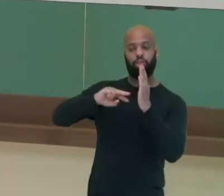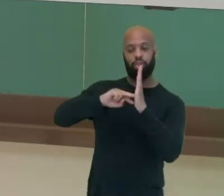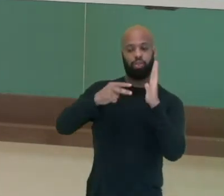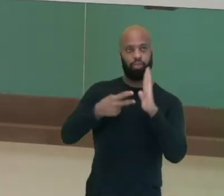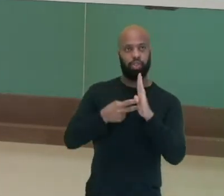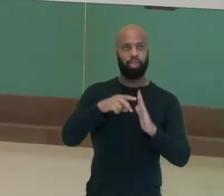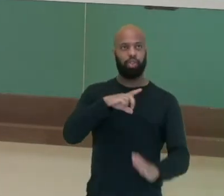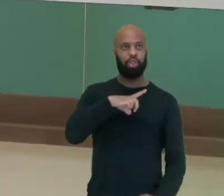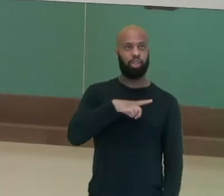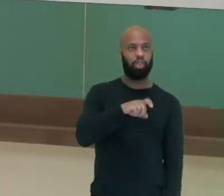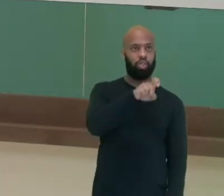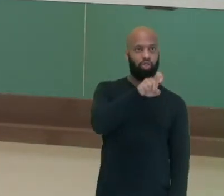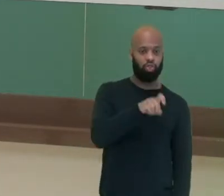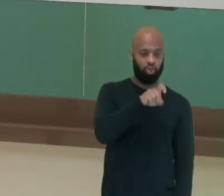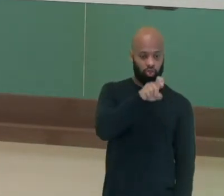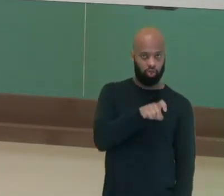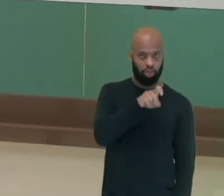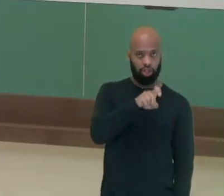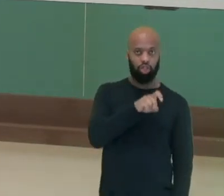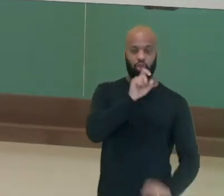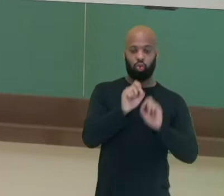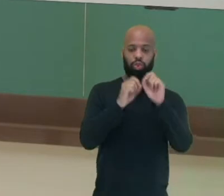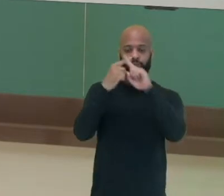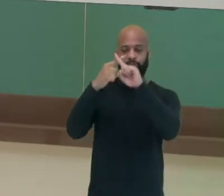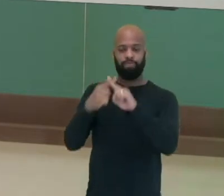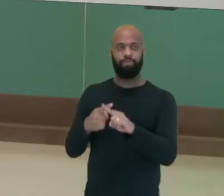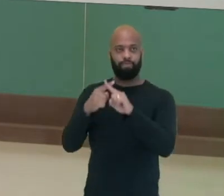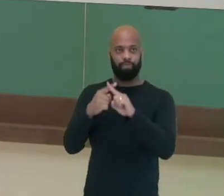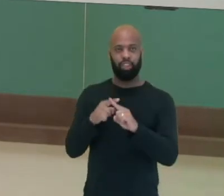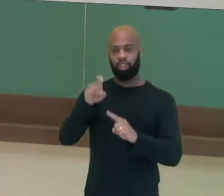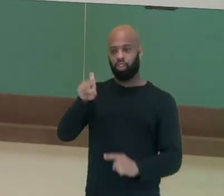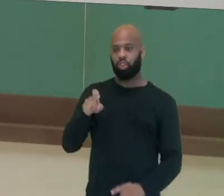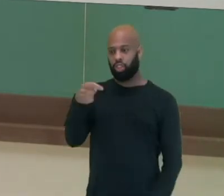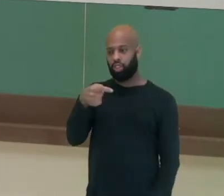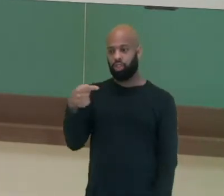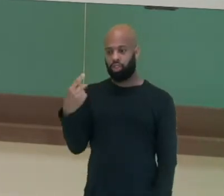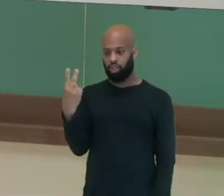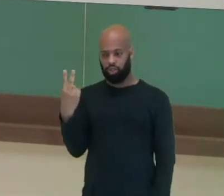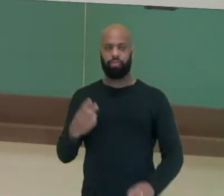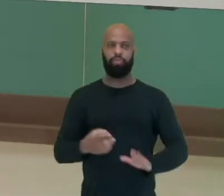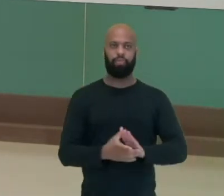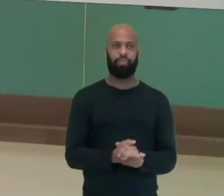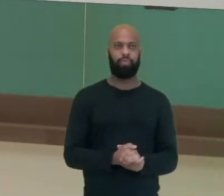x está multiplicando x menos 2.